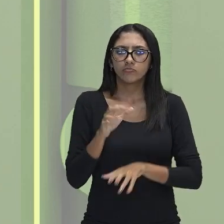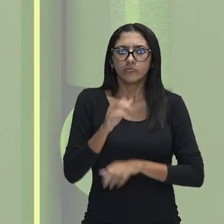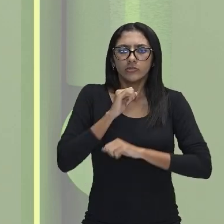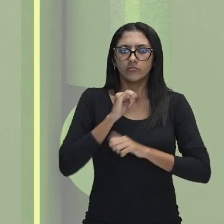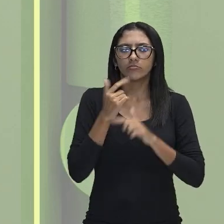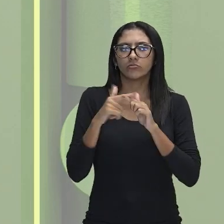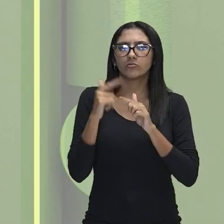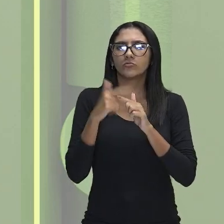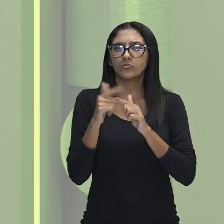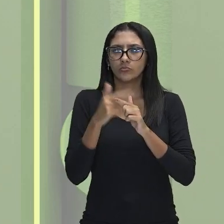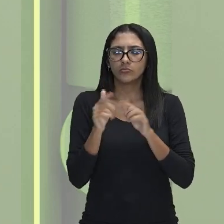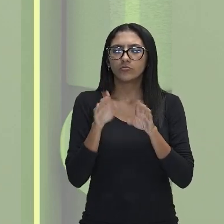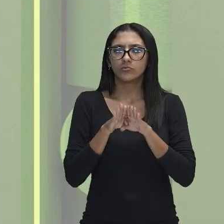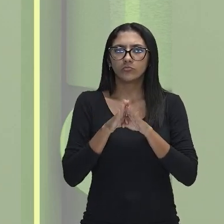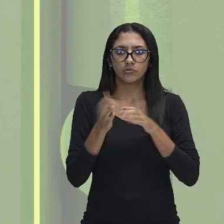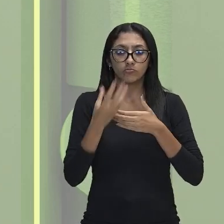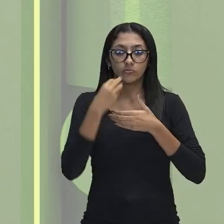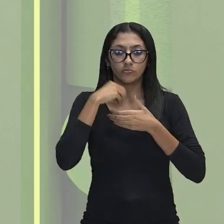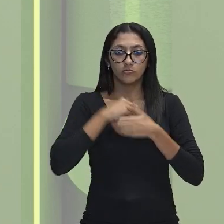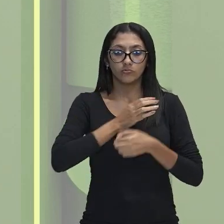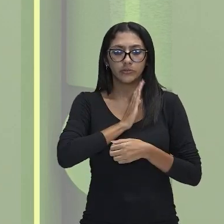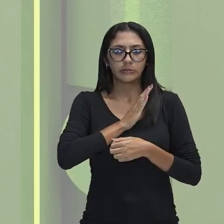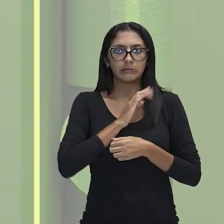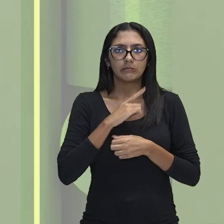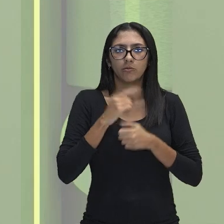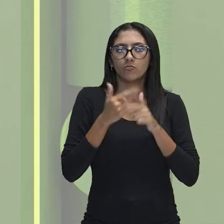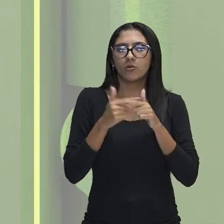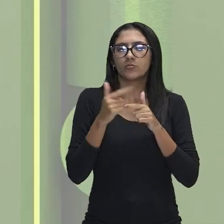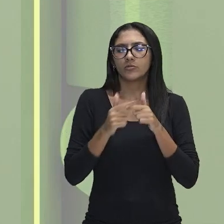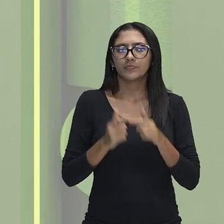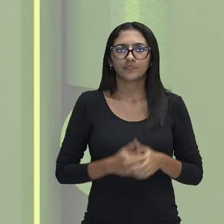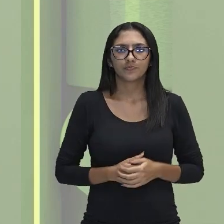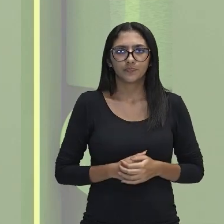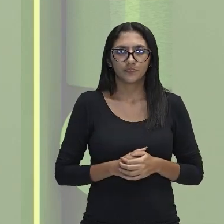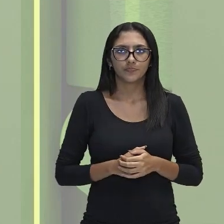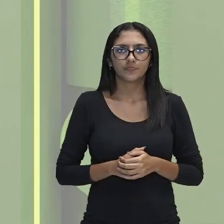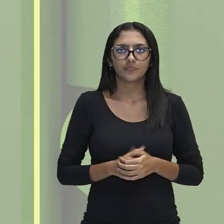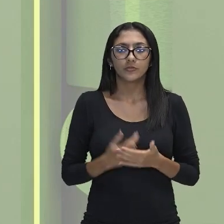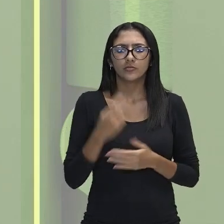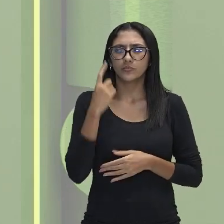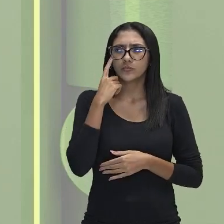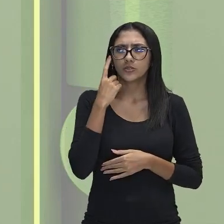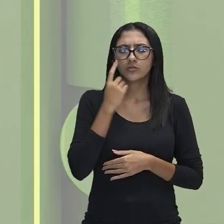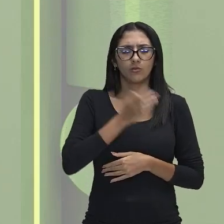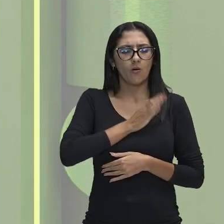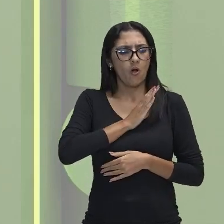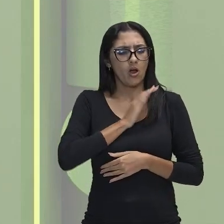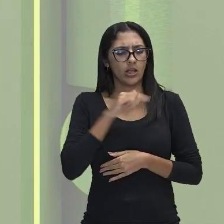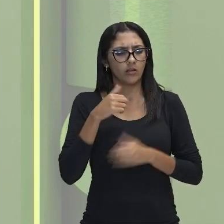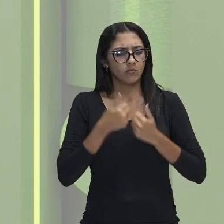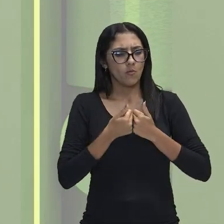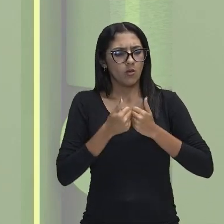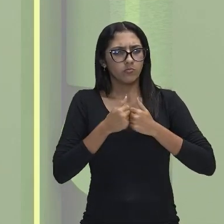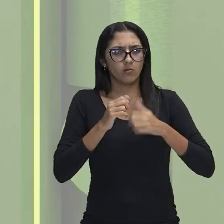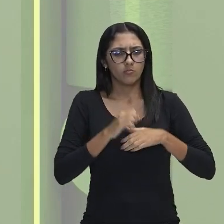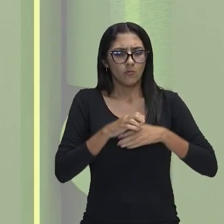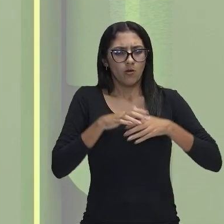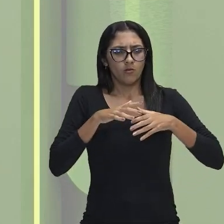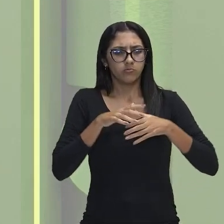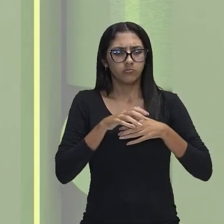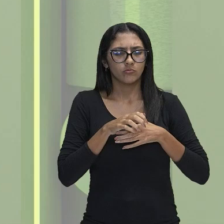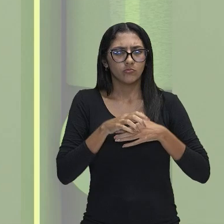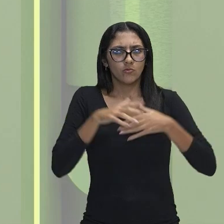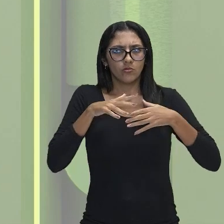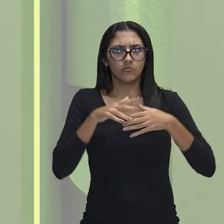uma sobrecarga dentro do seu coração, porque imagina, o nosso coração, ele faz uma pressão enorme para